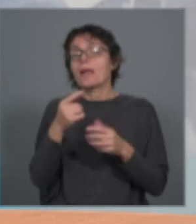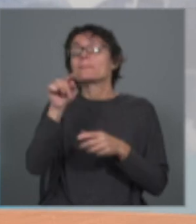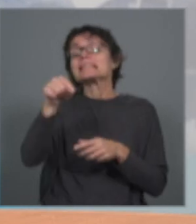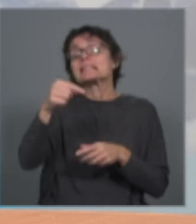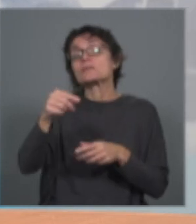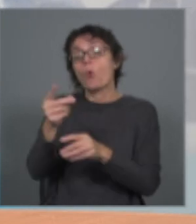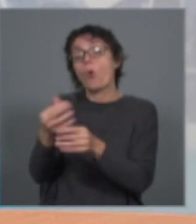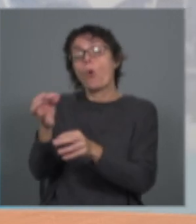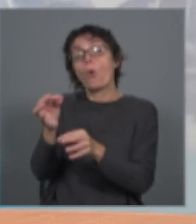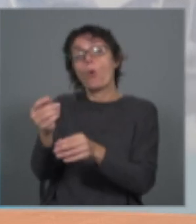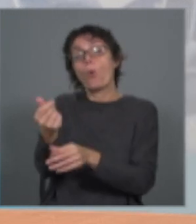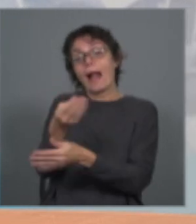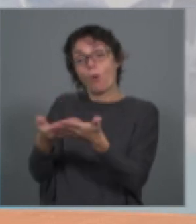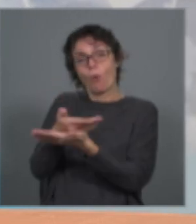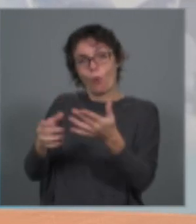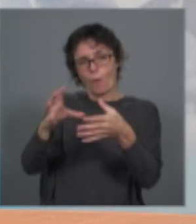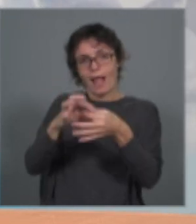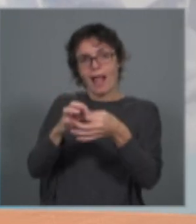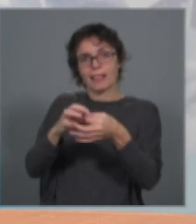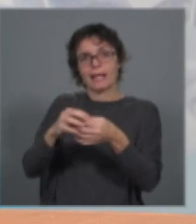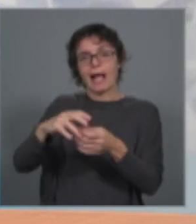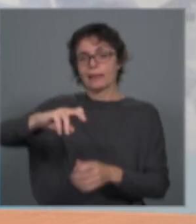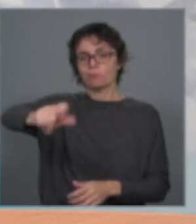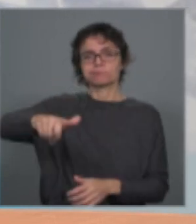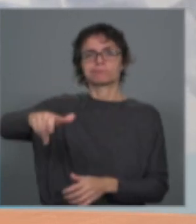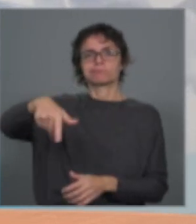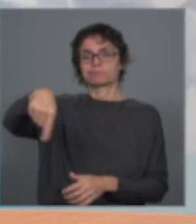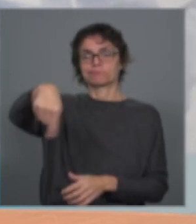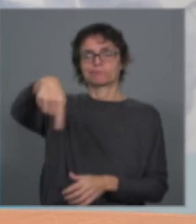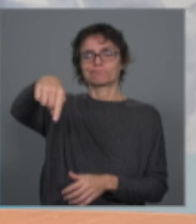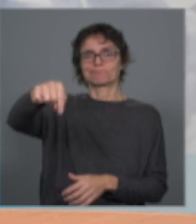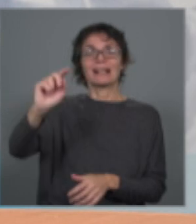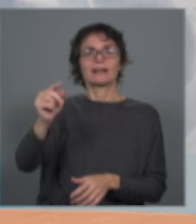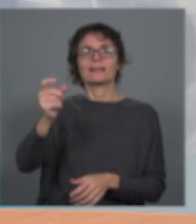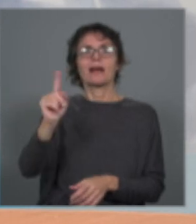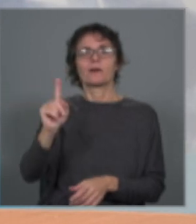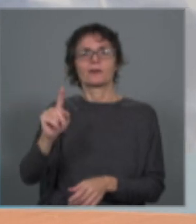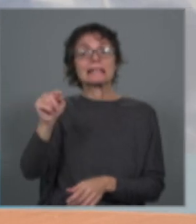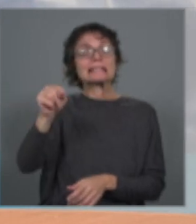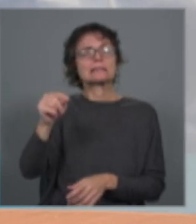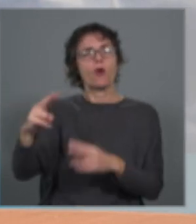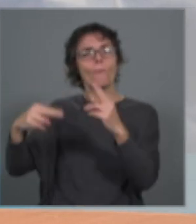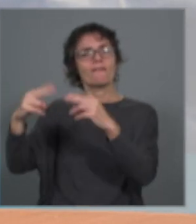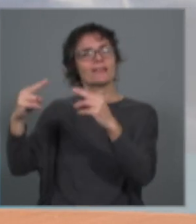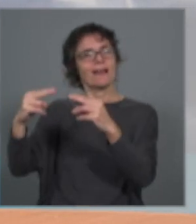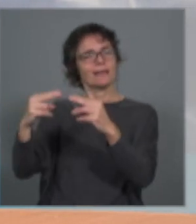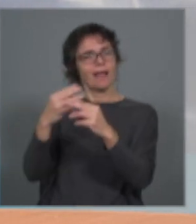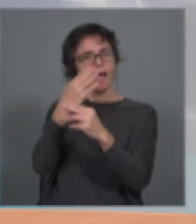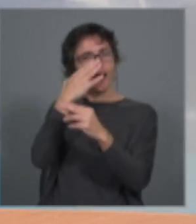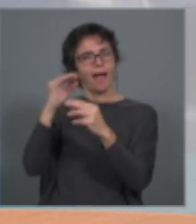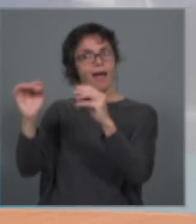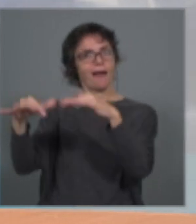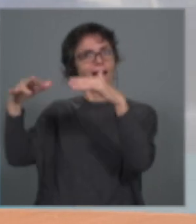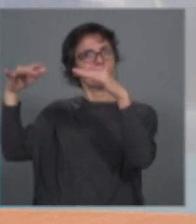coisas eletrónicas que substituem as fichas. Não, é uma economia, é uma finança mágica. E se de